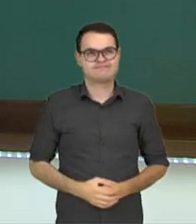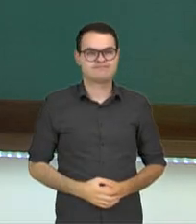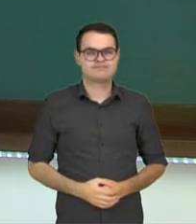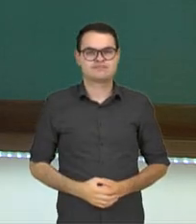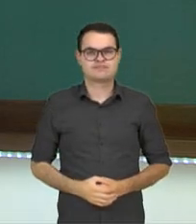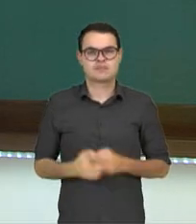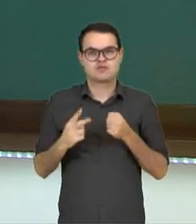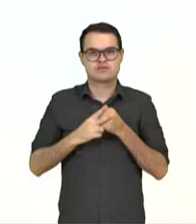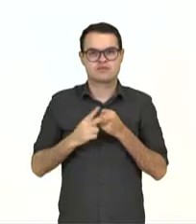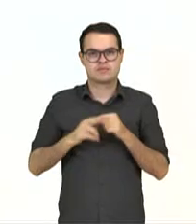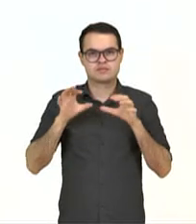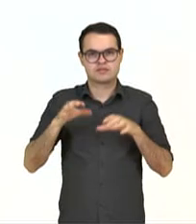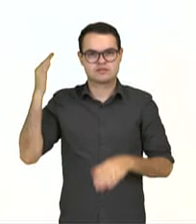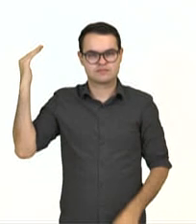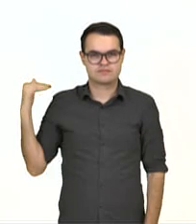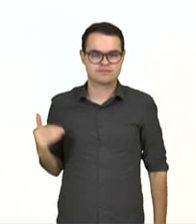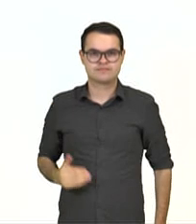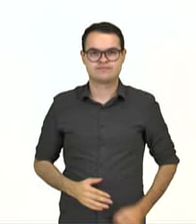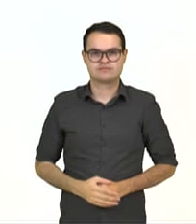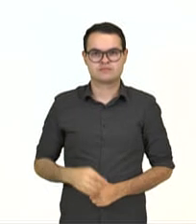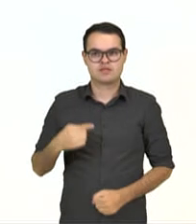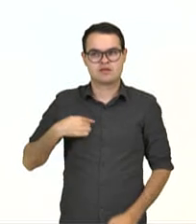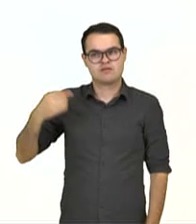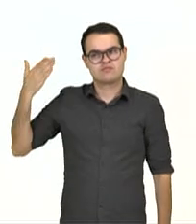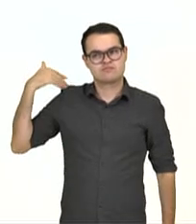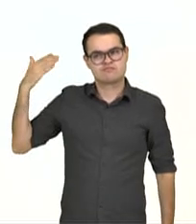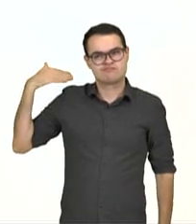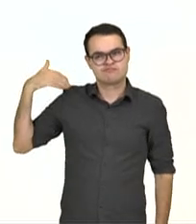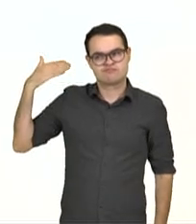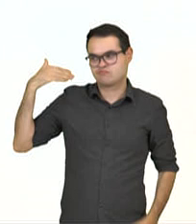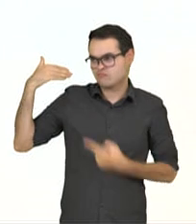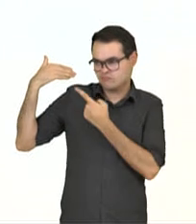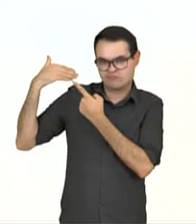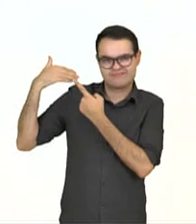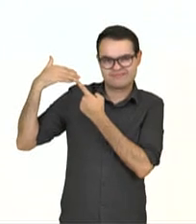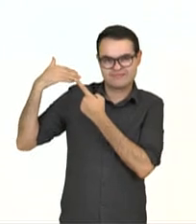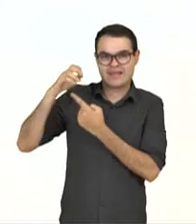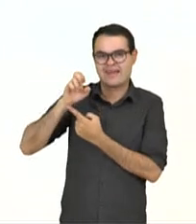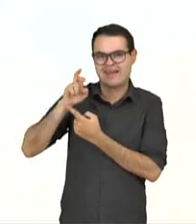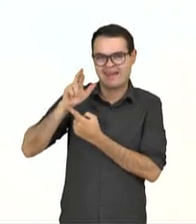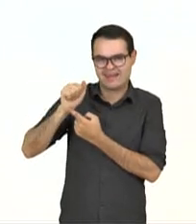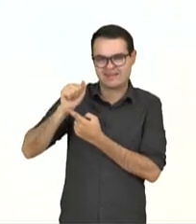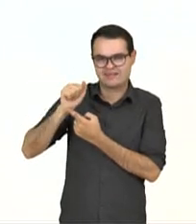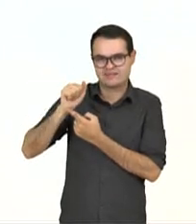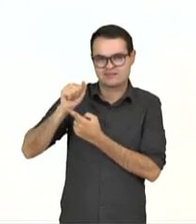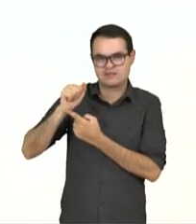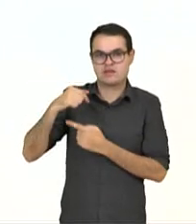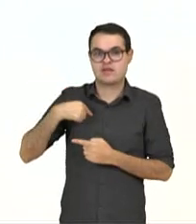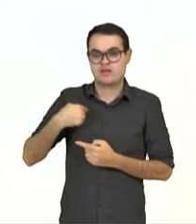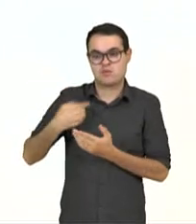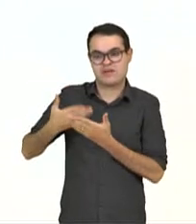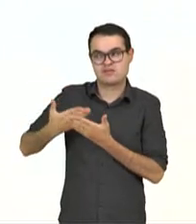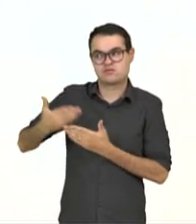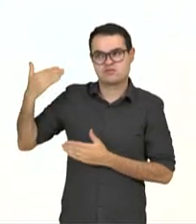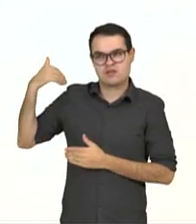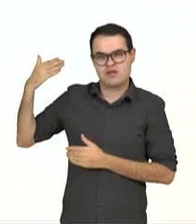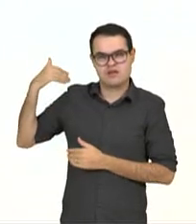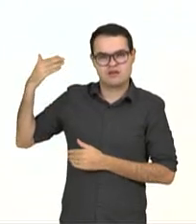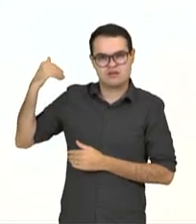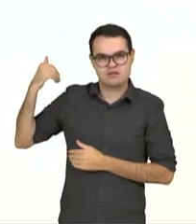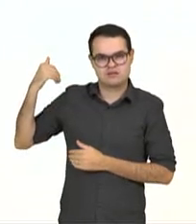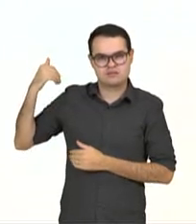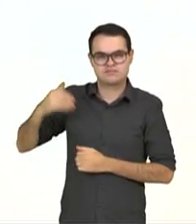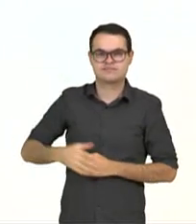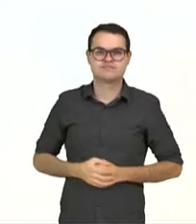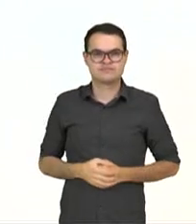4, ó. Os verbos são o seguinte: eu era um cara sem muito acesso à leitura, estudei, tá?